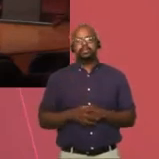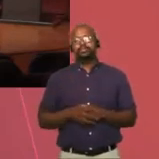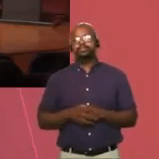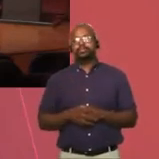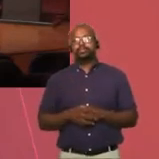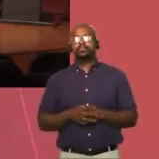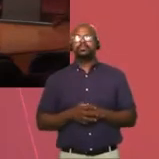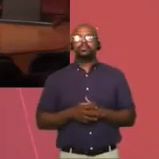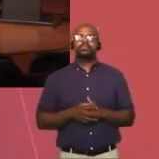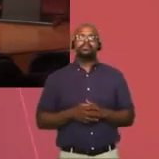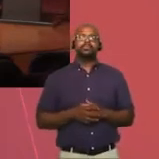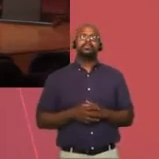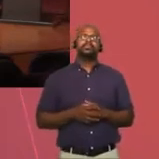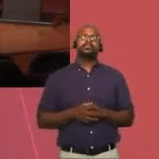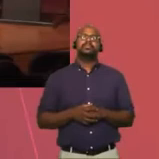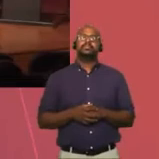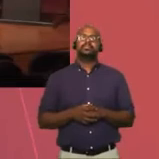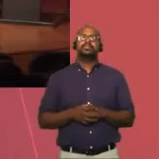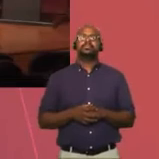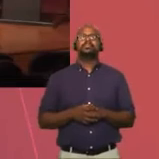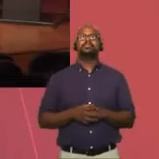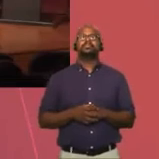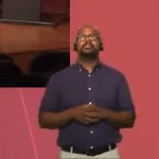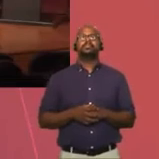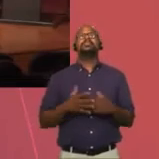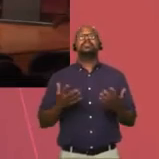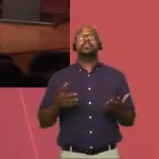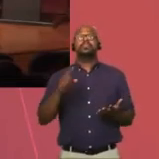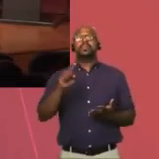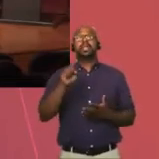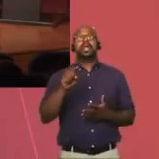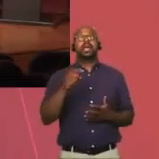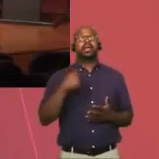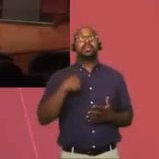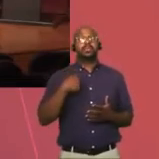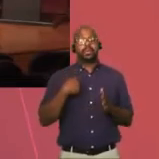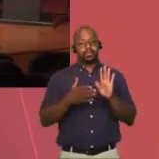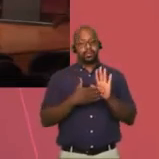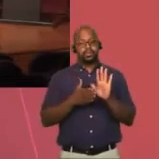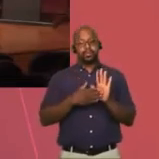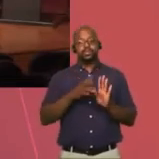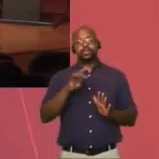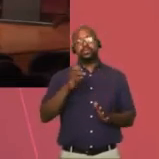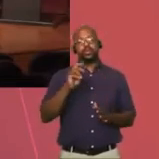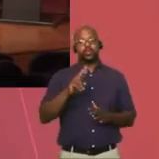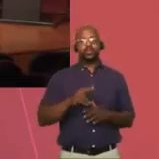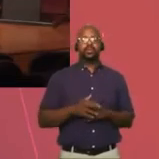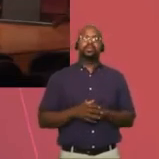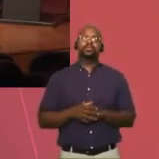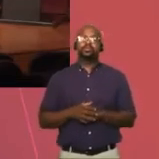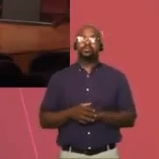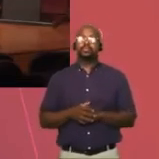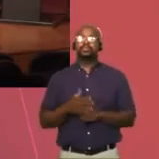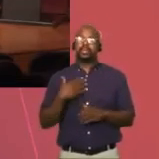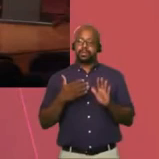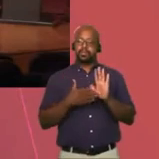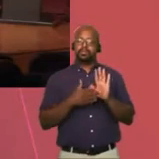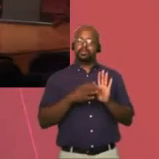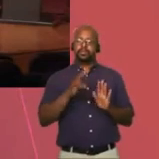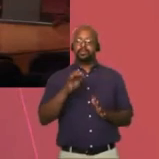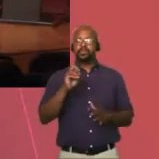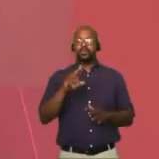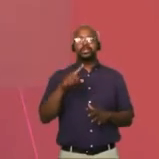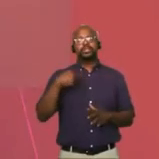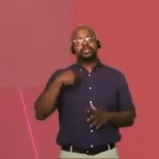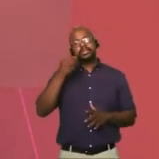é totalmente é a minha proposta Vitor é a minha proposta